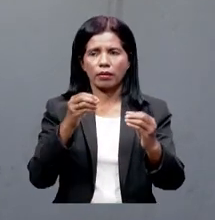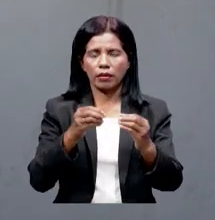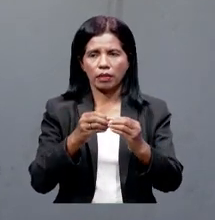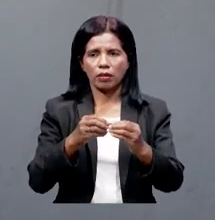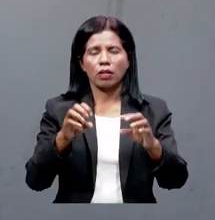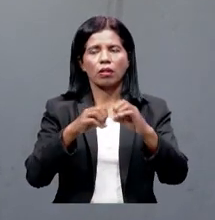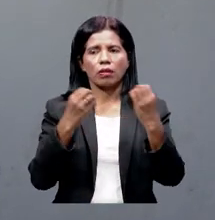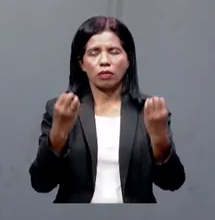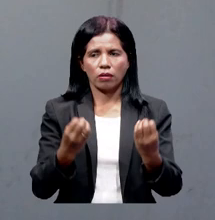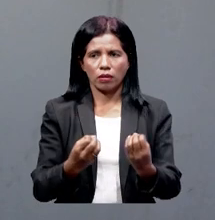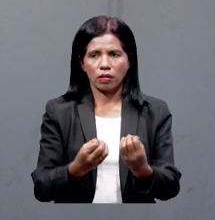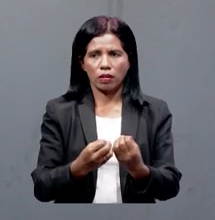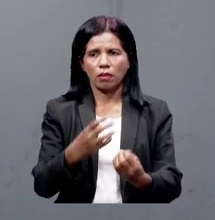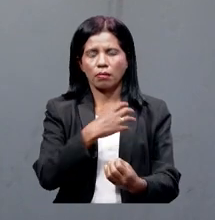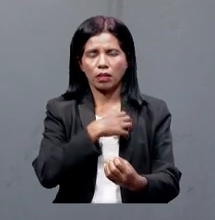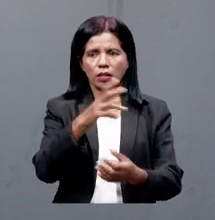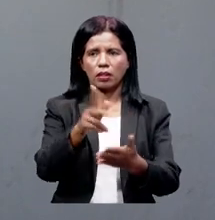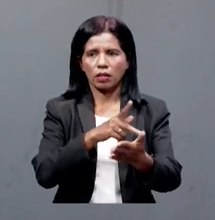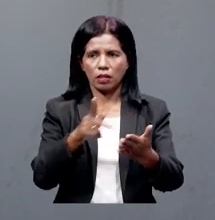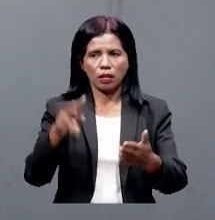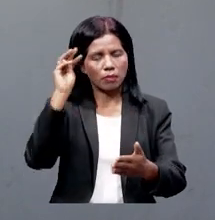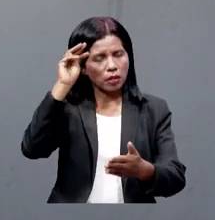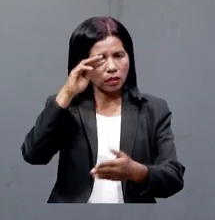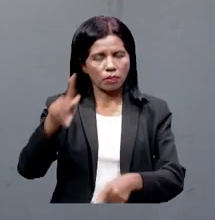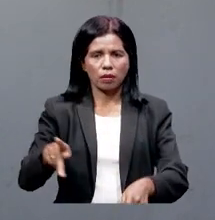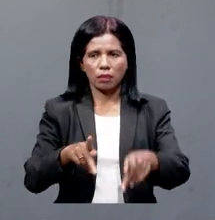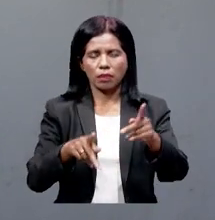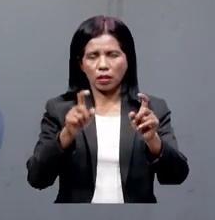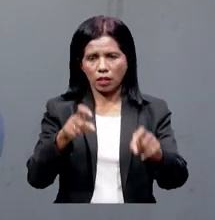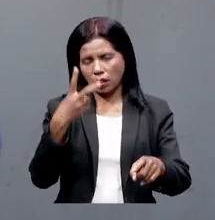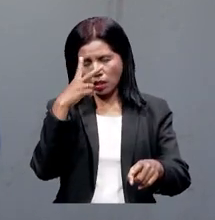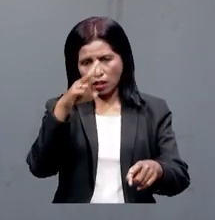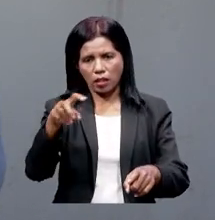órgão polícia criminal no Ministério Público que tem que fazer investigação para